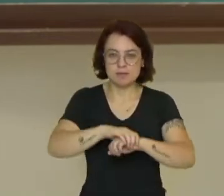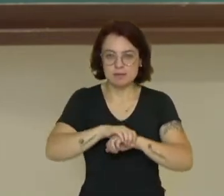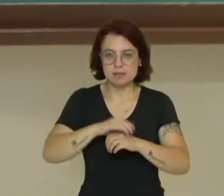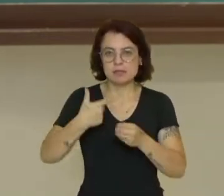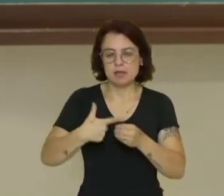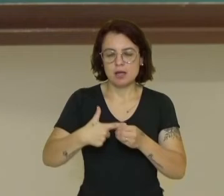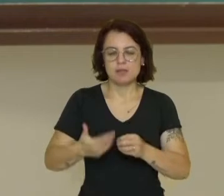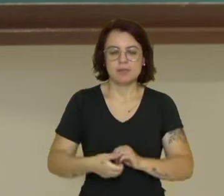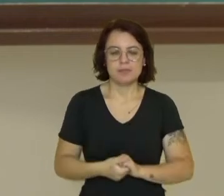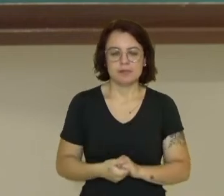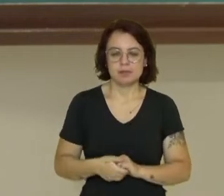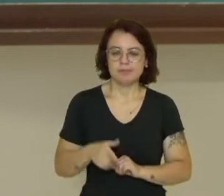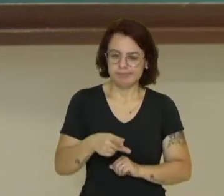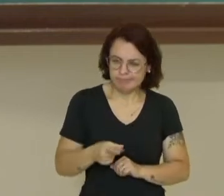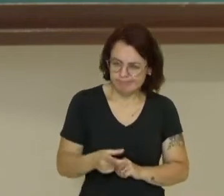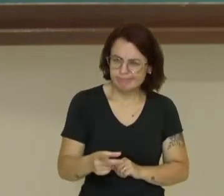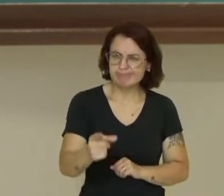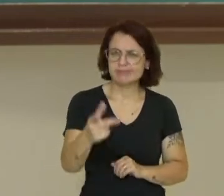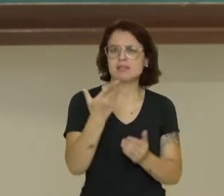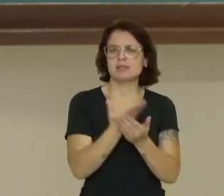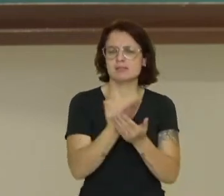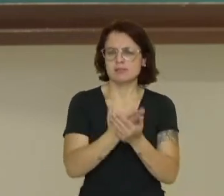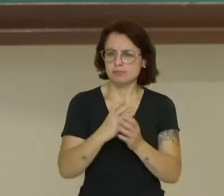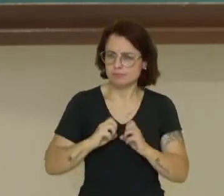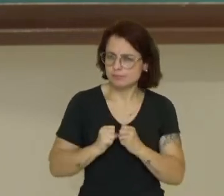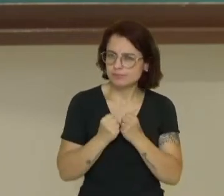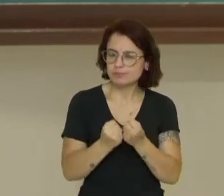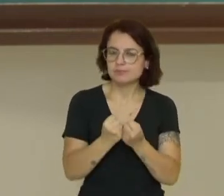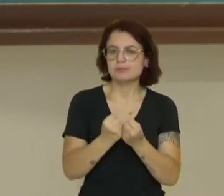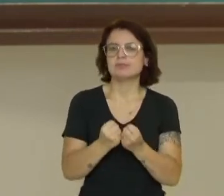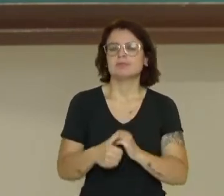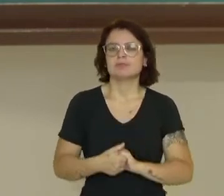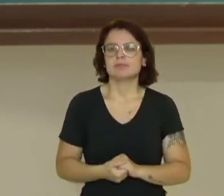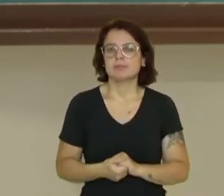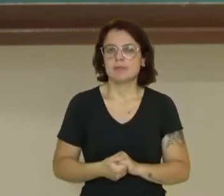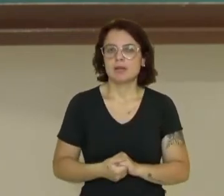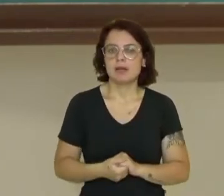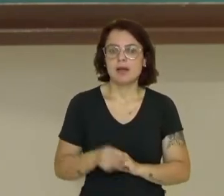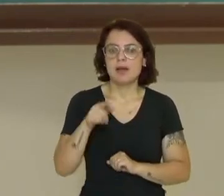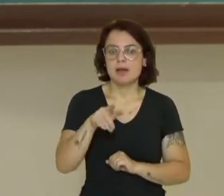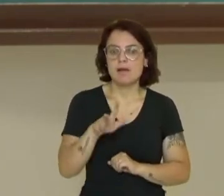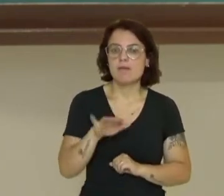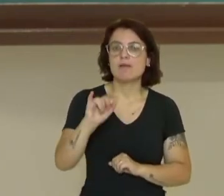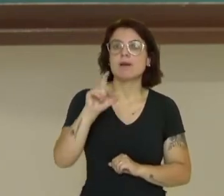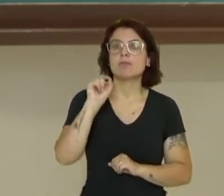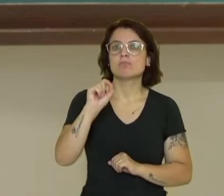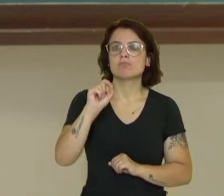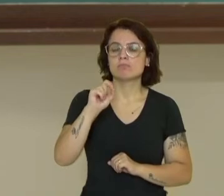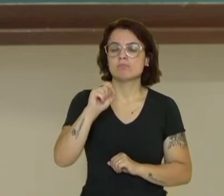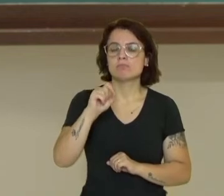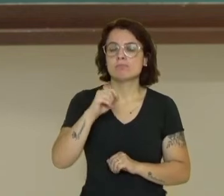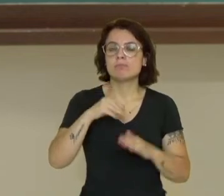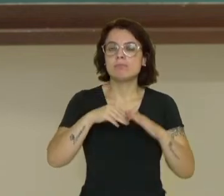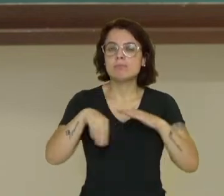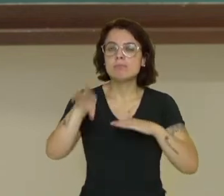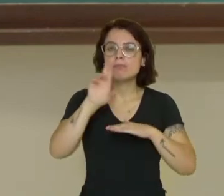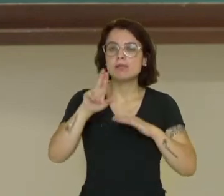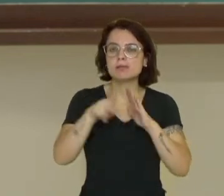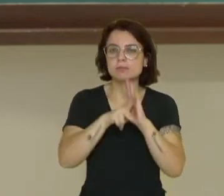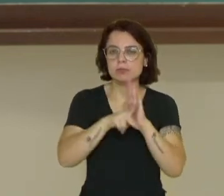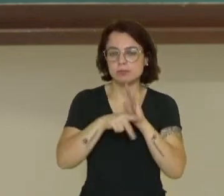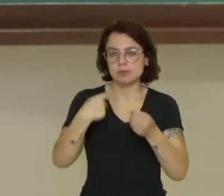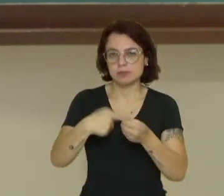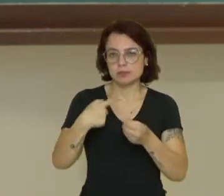Depois de um tempo, continuam estudando aqueles que vão se tornar os magistrados, os filósofos e